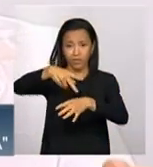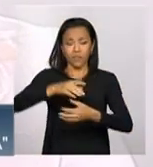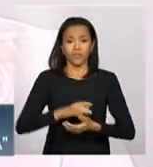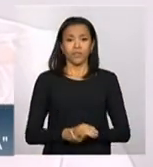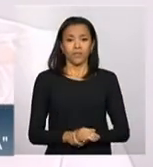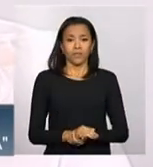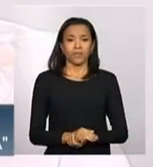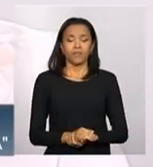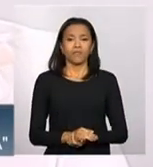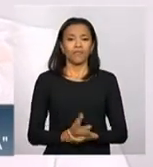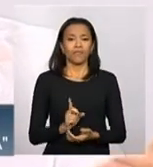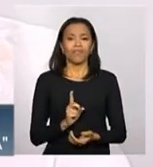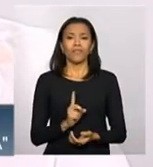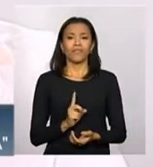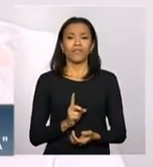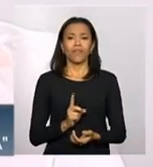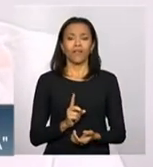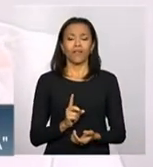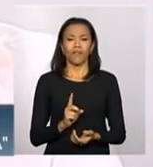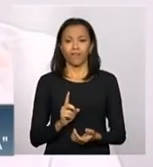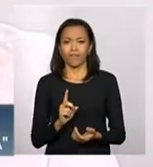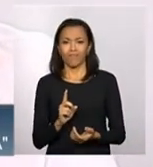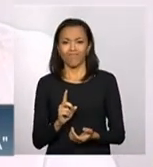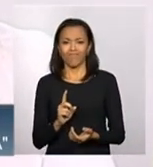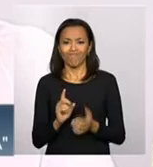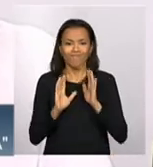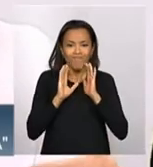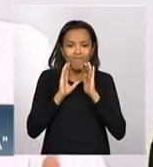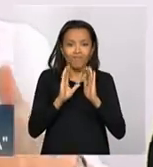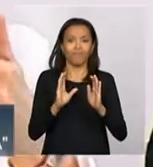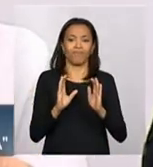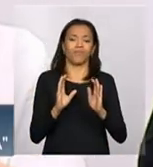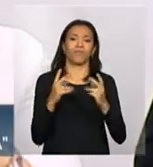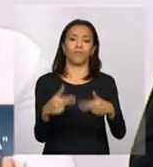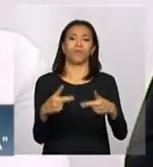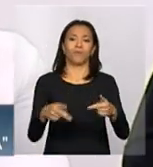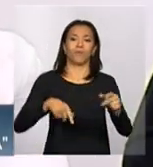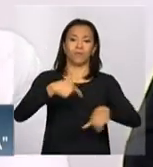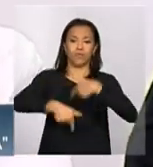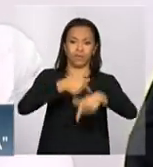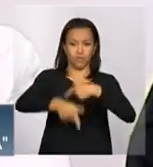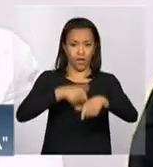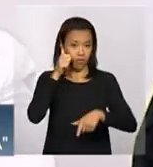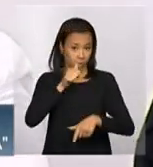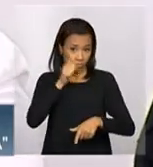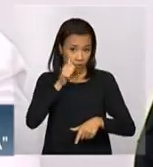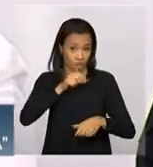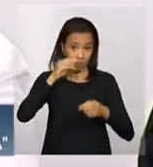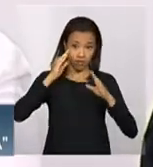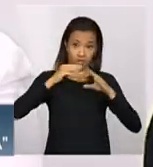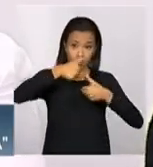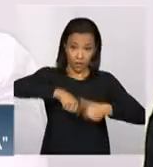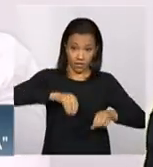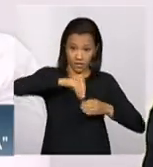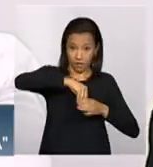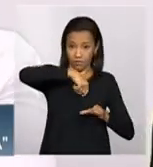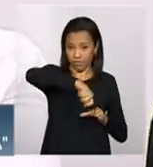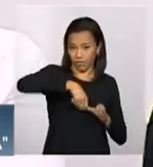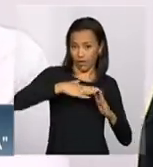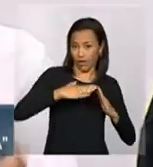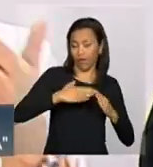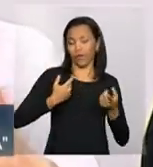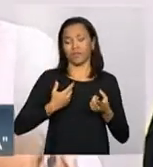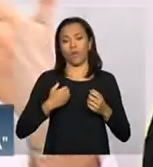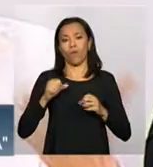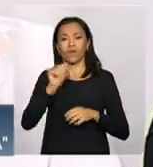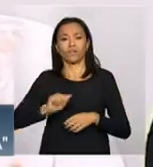o trabalho doméstico da mulher e o trabalho que ela faz em associações de bairros,